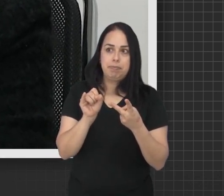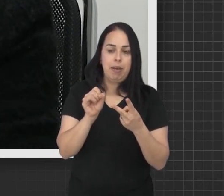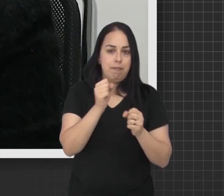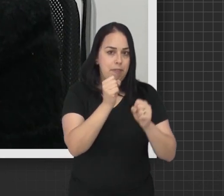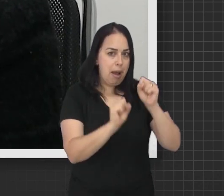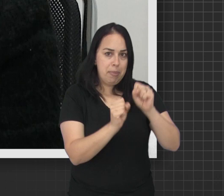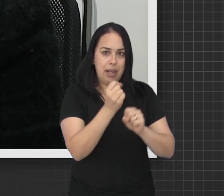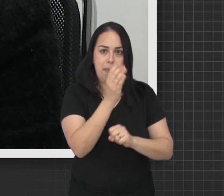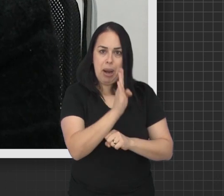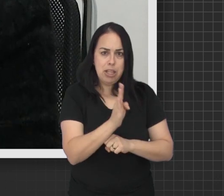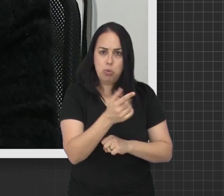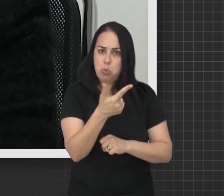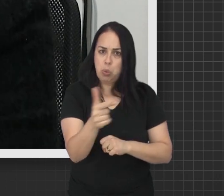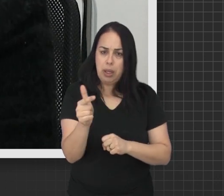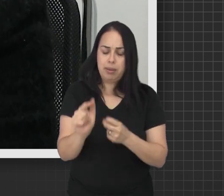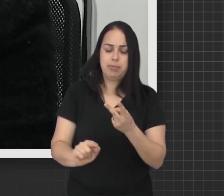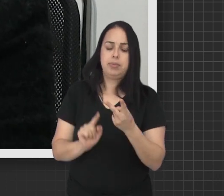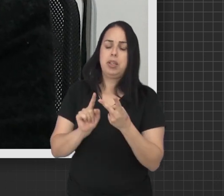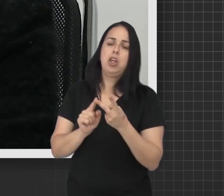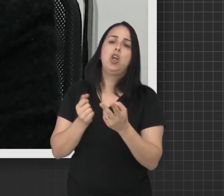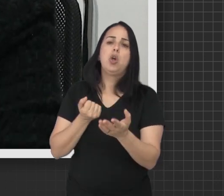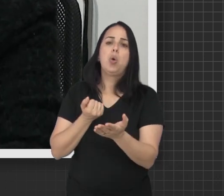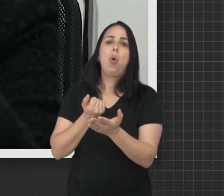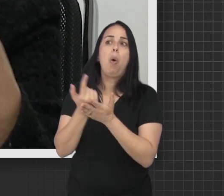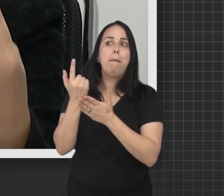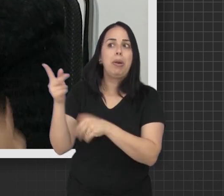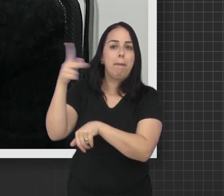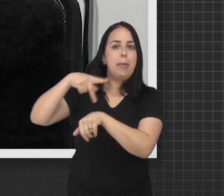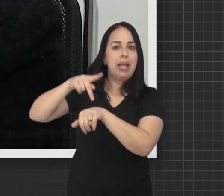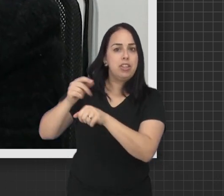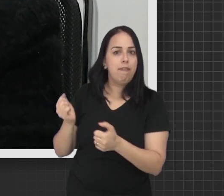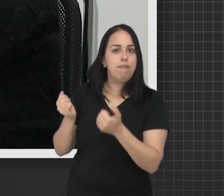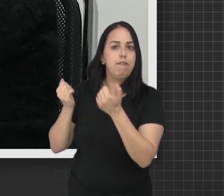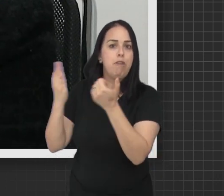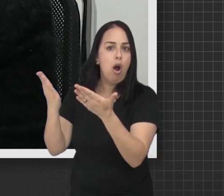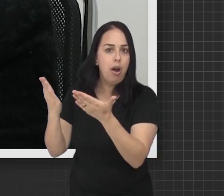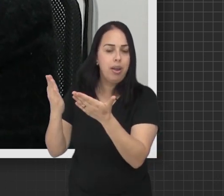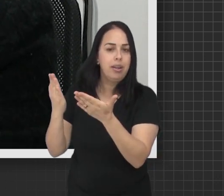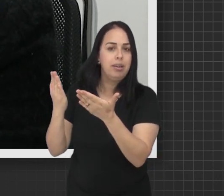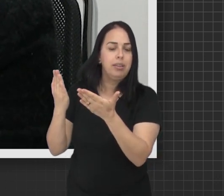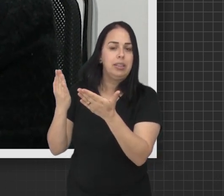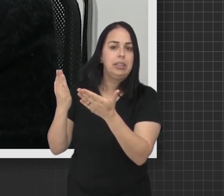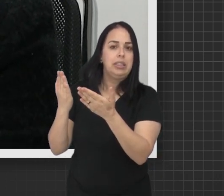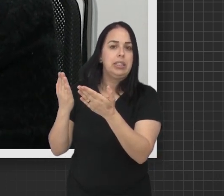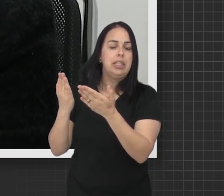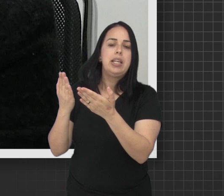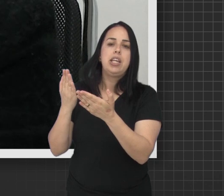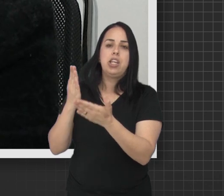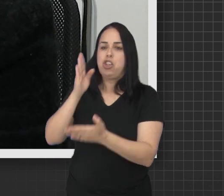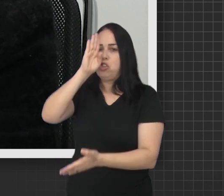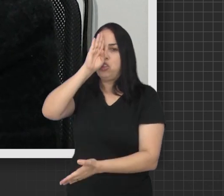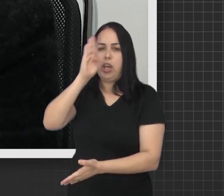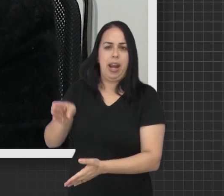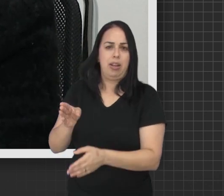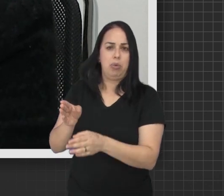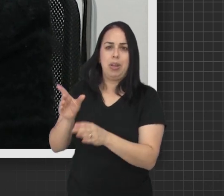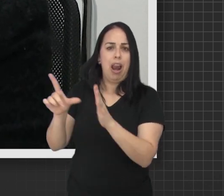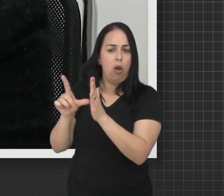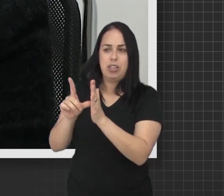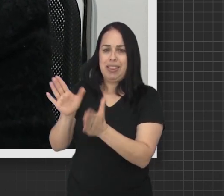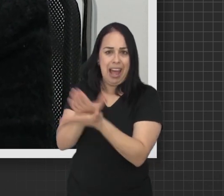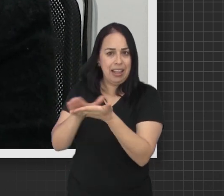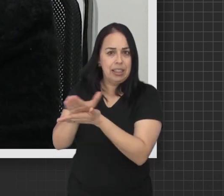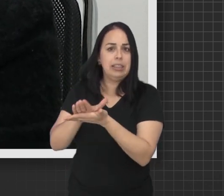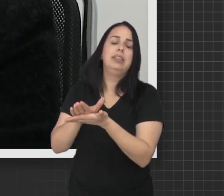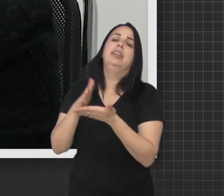tiver fabricante no país e esse produto foi adquirido no exterior sem qualquer intermediação de importadora,